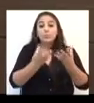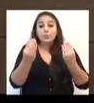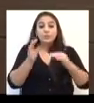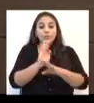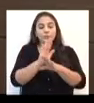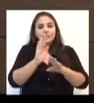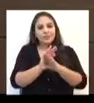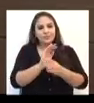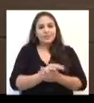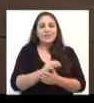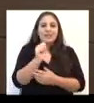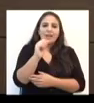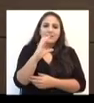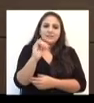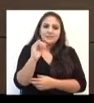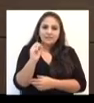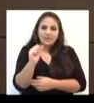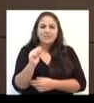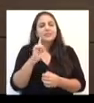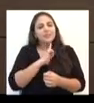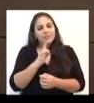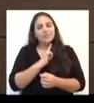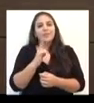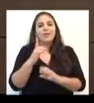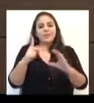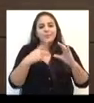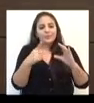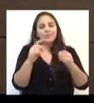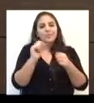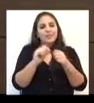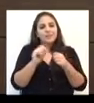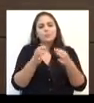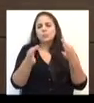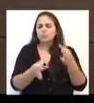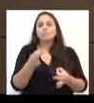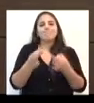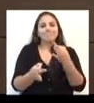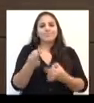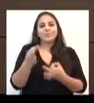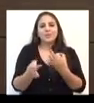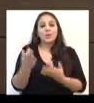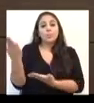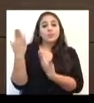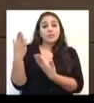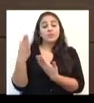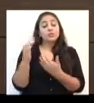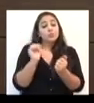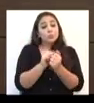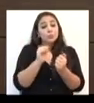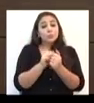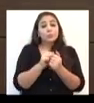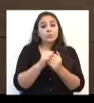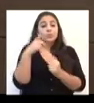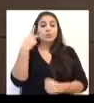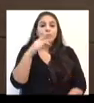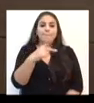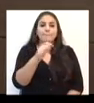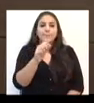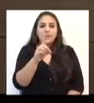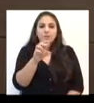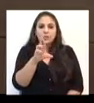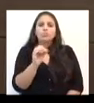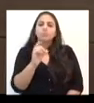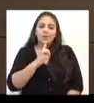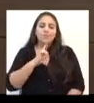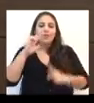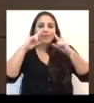colaboradores que a CISA teve, então o Parlamento faz essa justa homenagem pelas mãos do vereador Pedro Danelli, que sem sombra de dúvida teve o